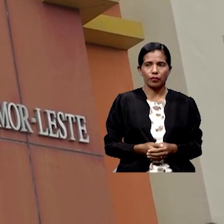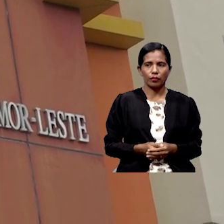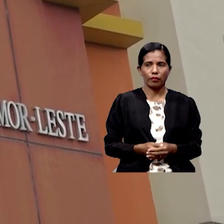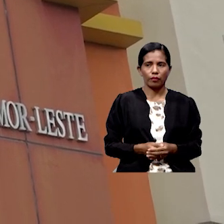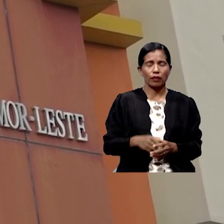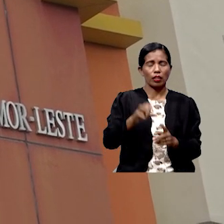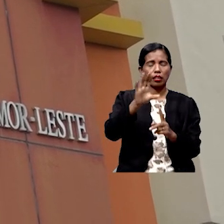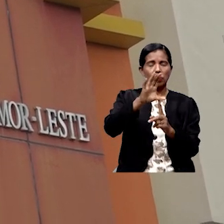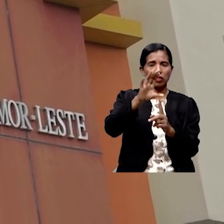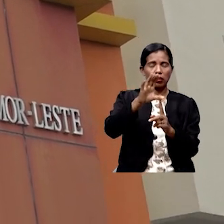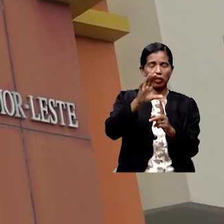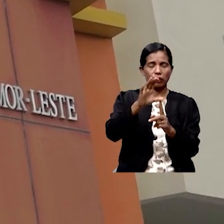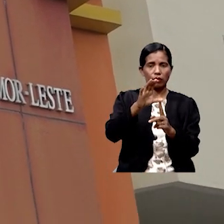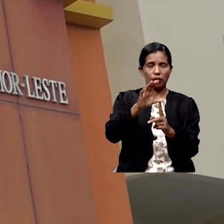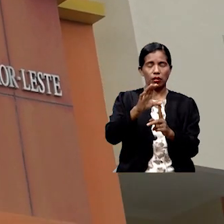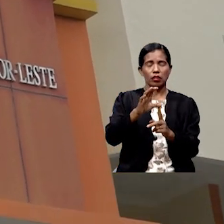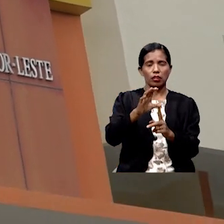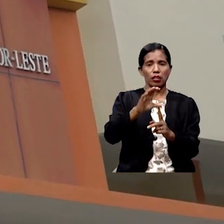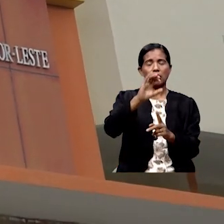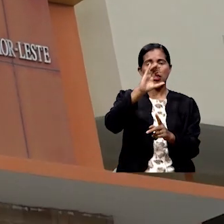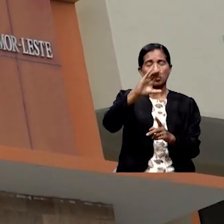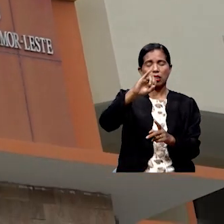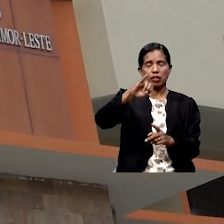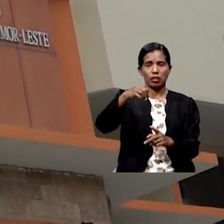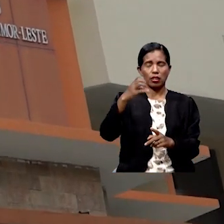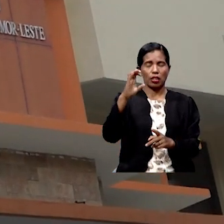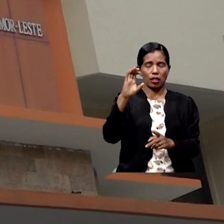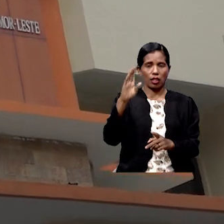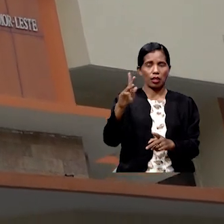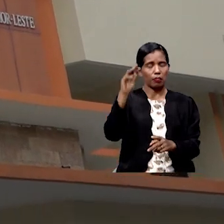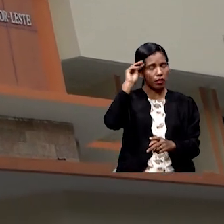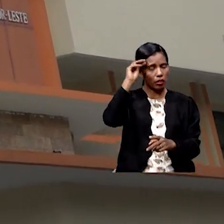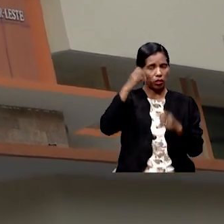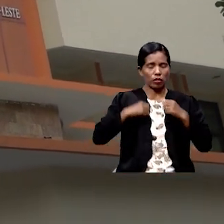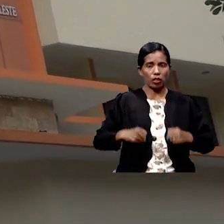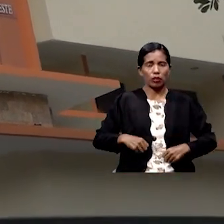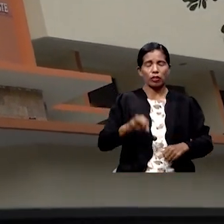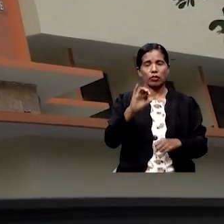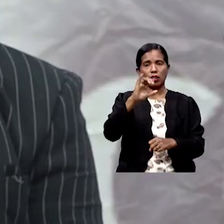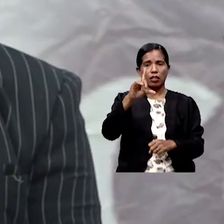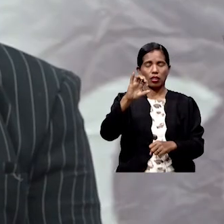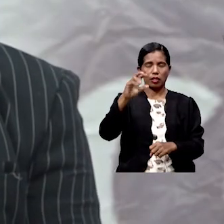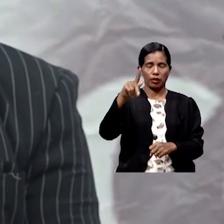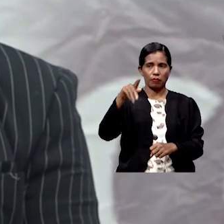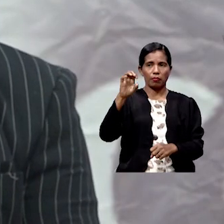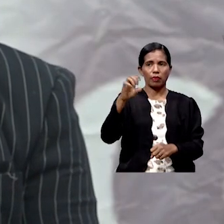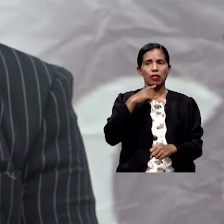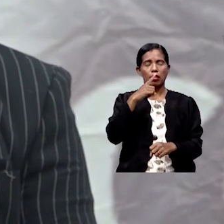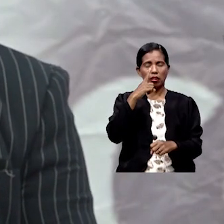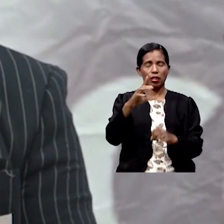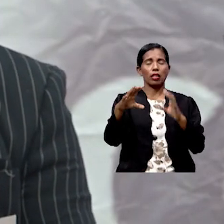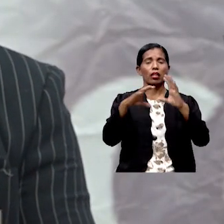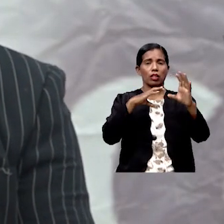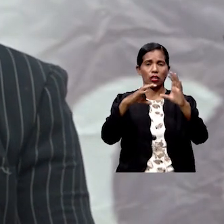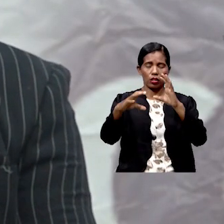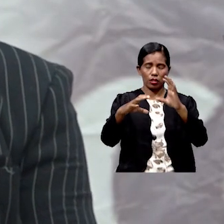Chefe do Departamento de Vigilância e Epidemiologia, Ministério da Saúde, Felipe de Neri Machado, leu-se conferência para a imprensa quinta-feira na Informa